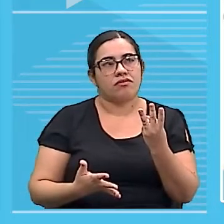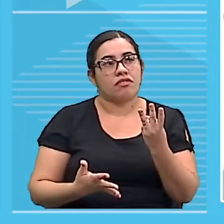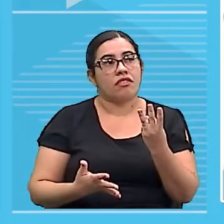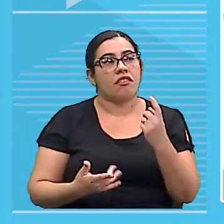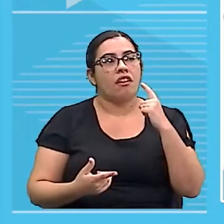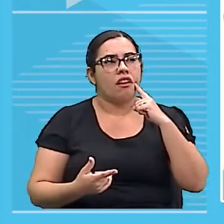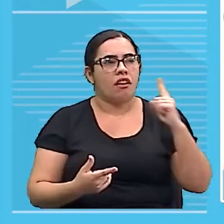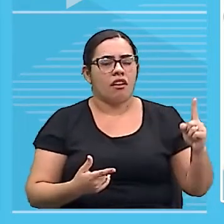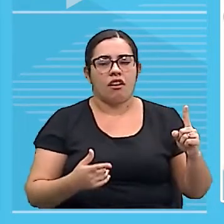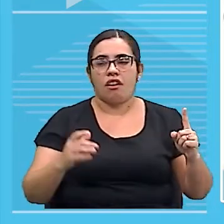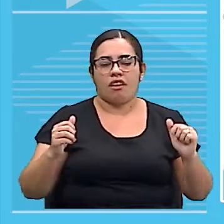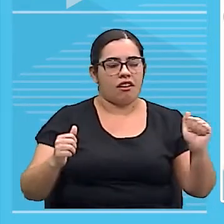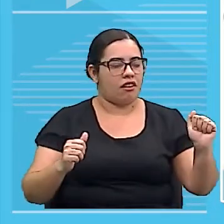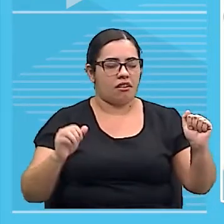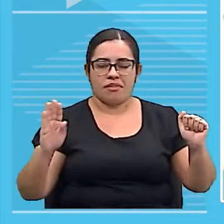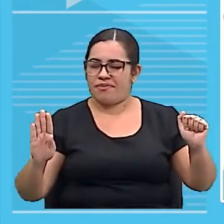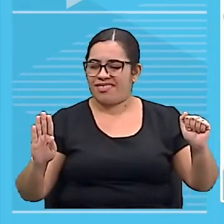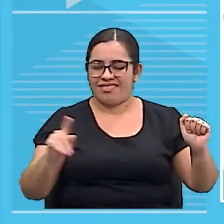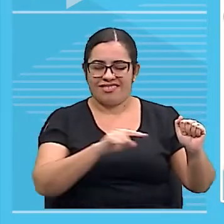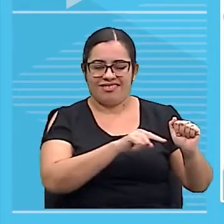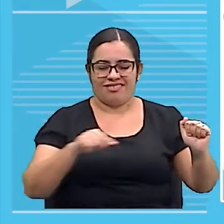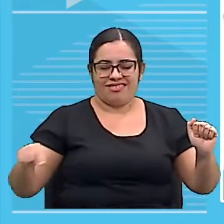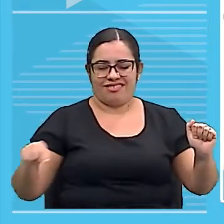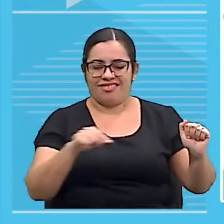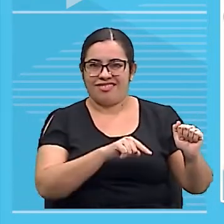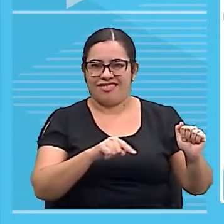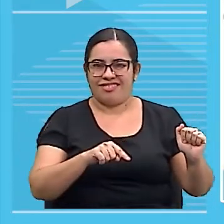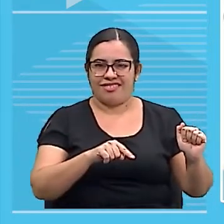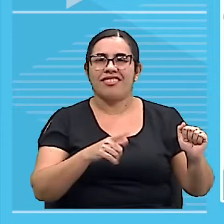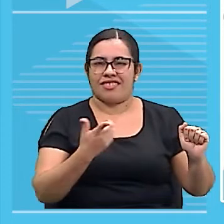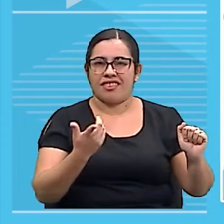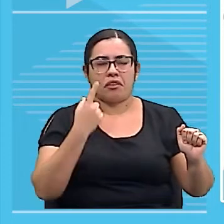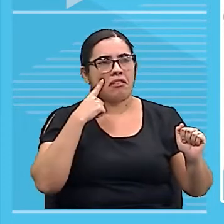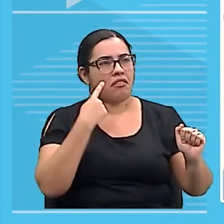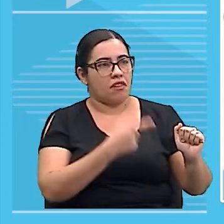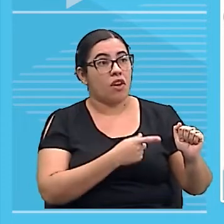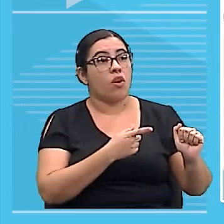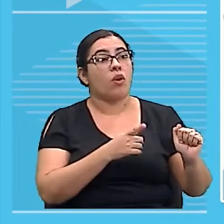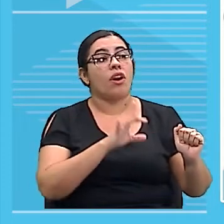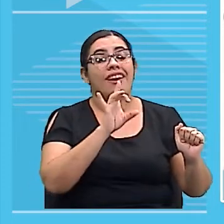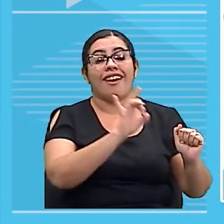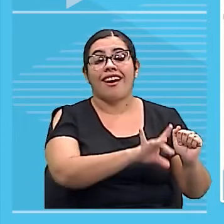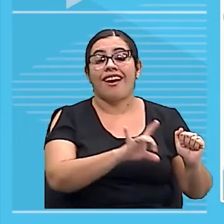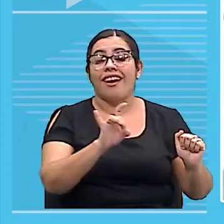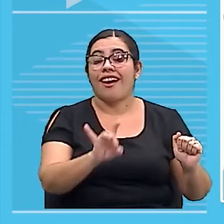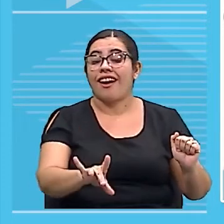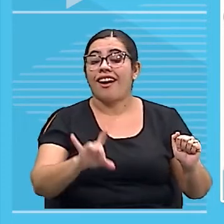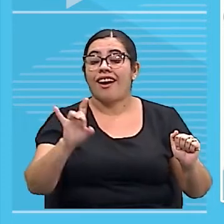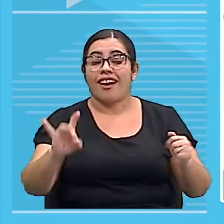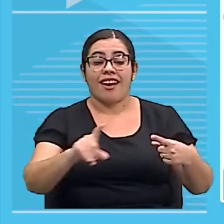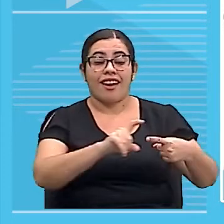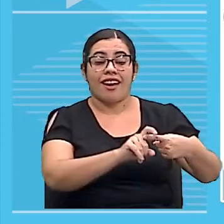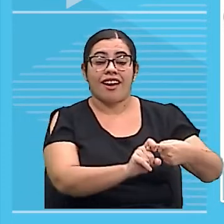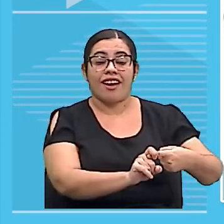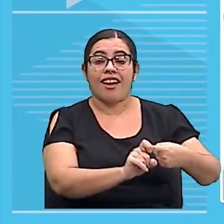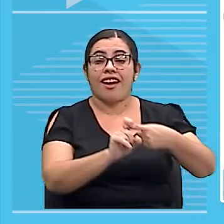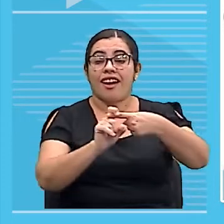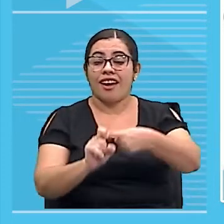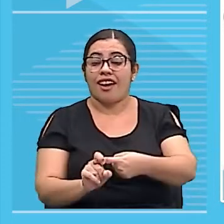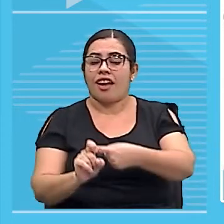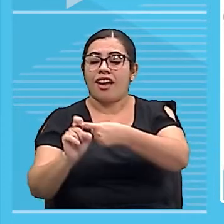diferença de potencial ab bom então cada um pega uma